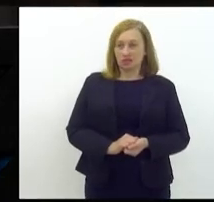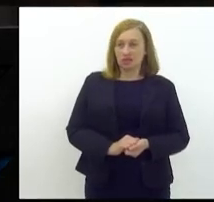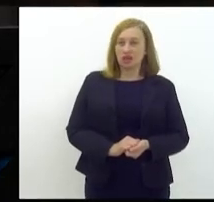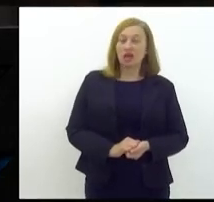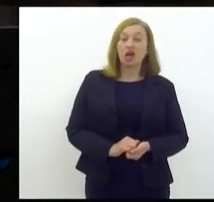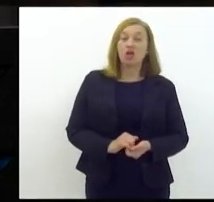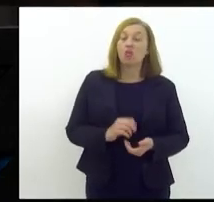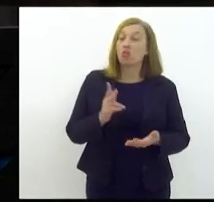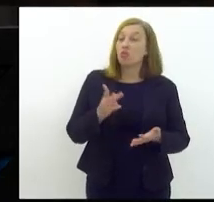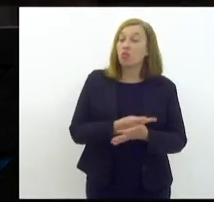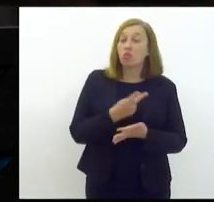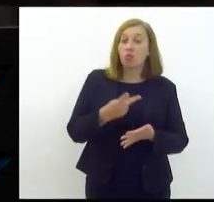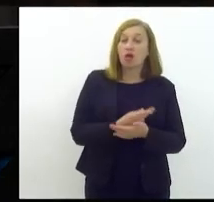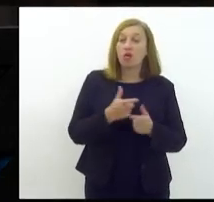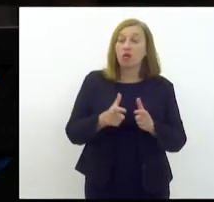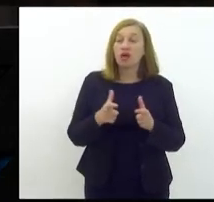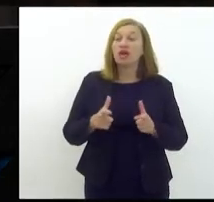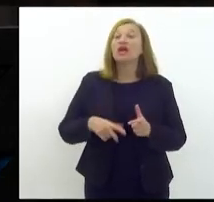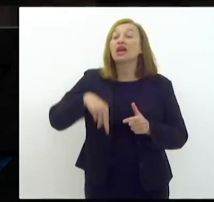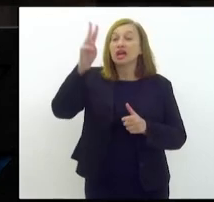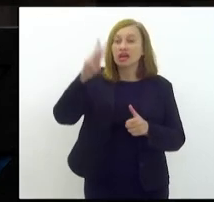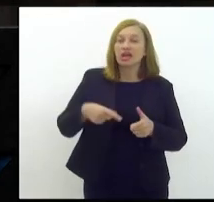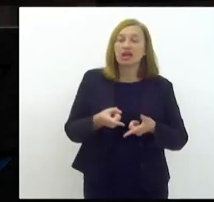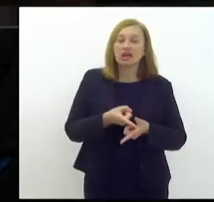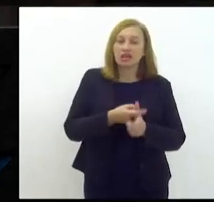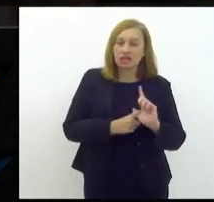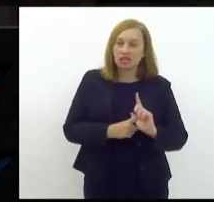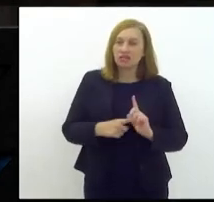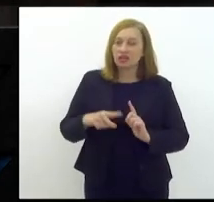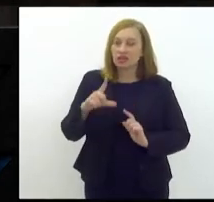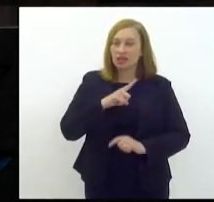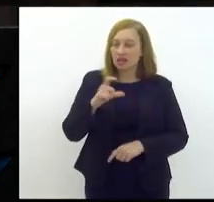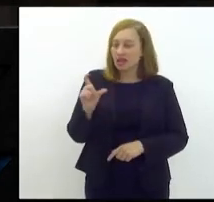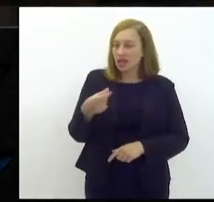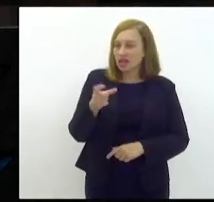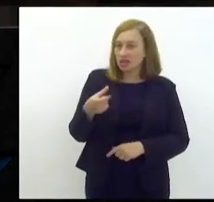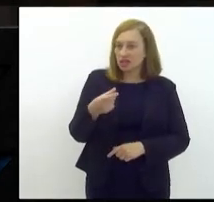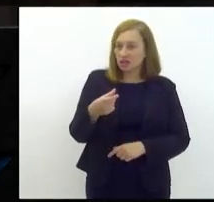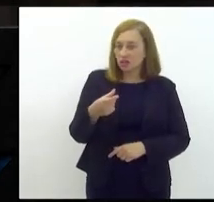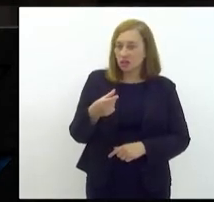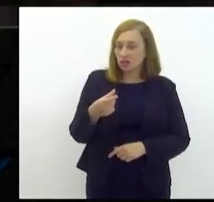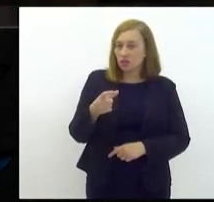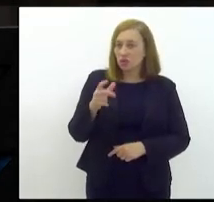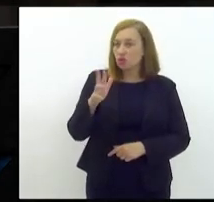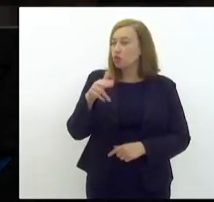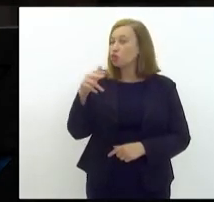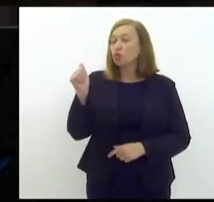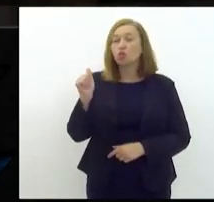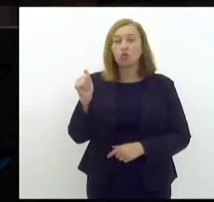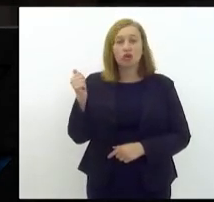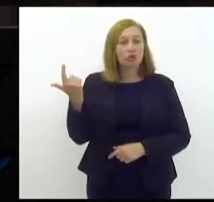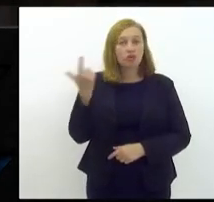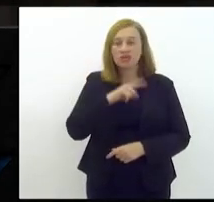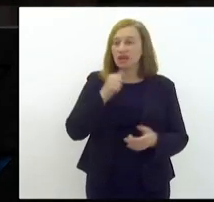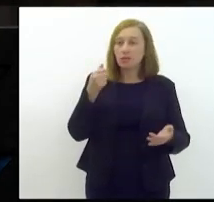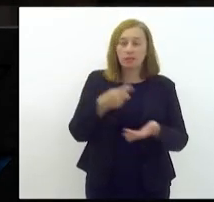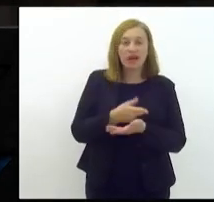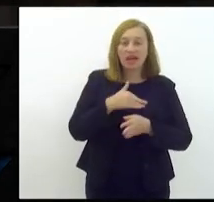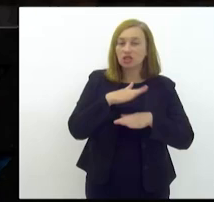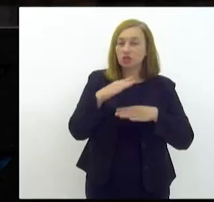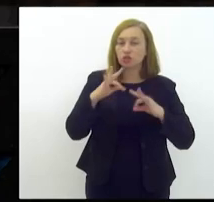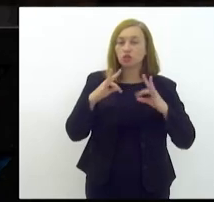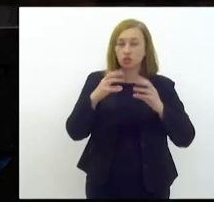Quem Fica devendo ao cartão de crédito de lá não sai nunca mais